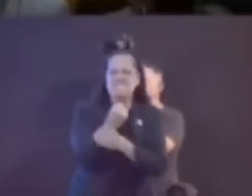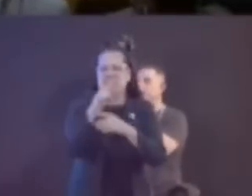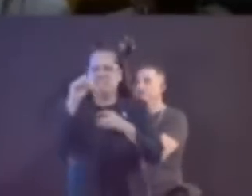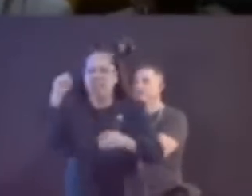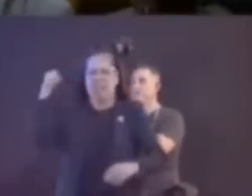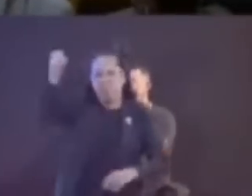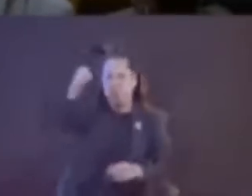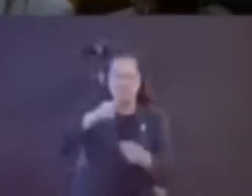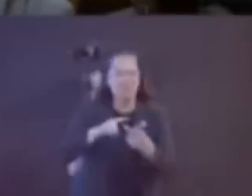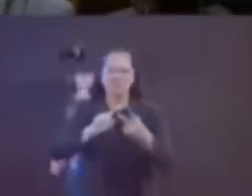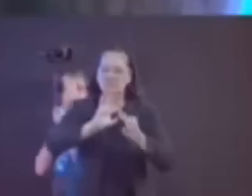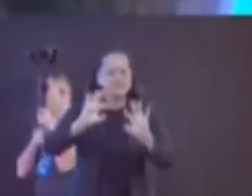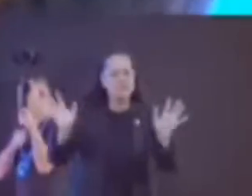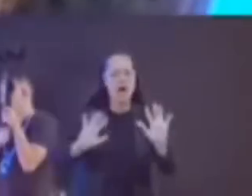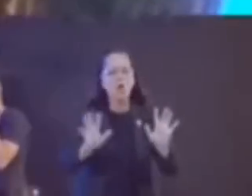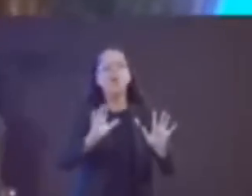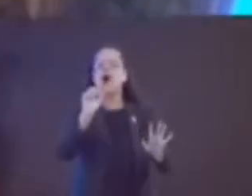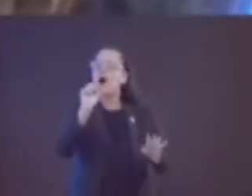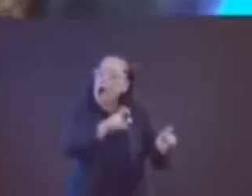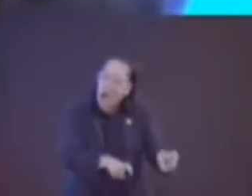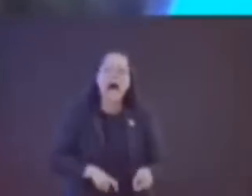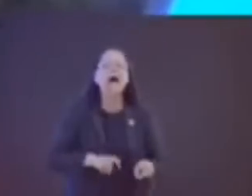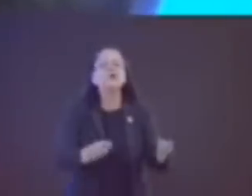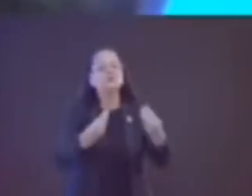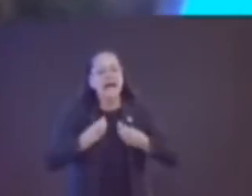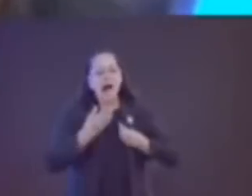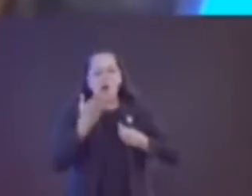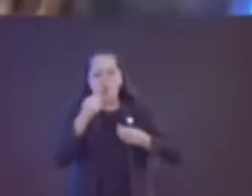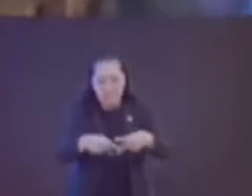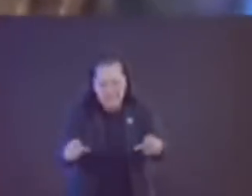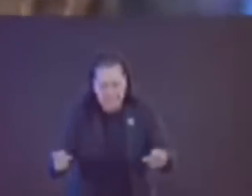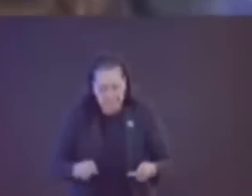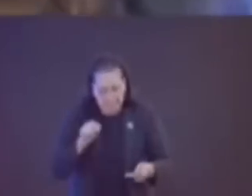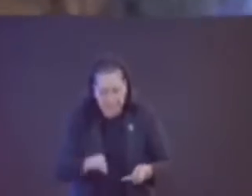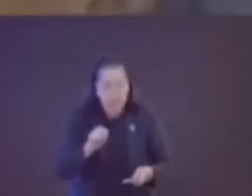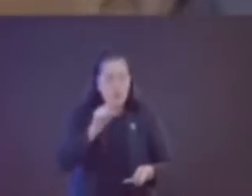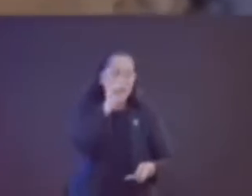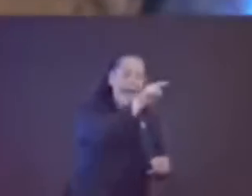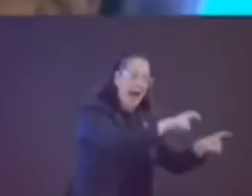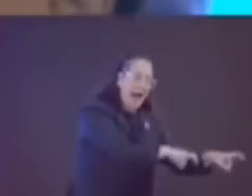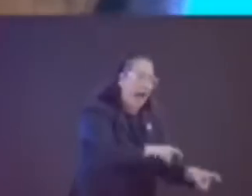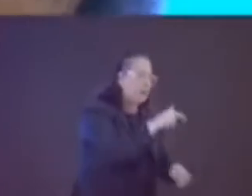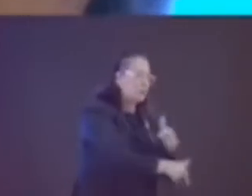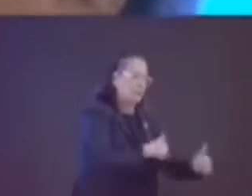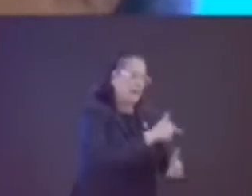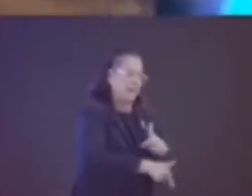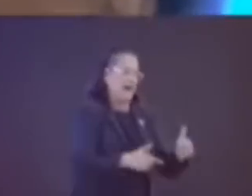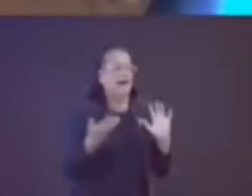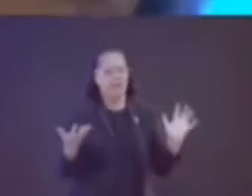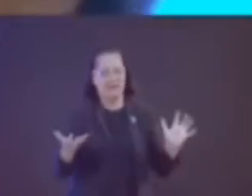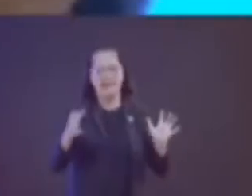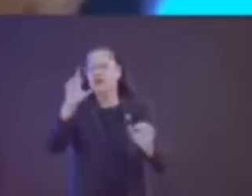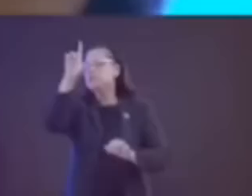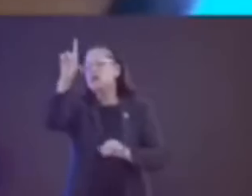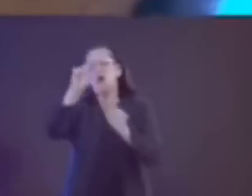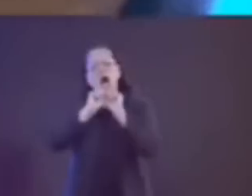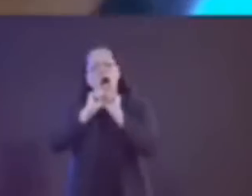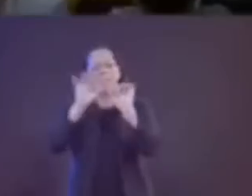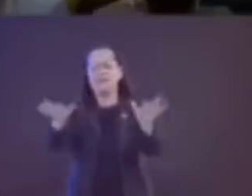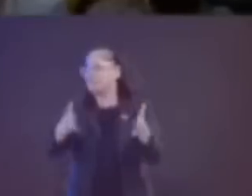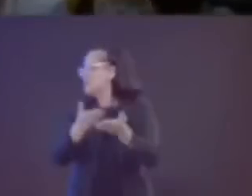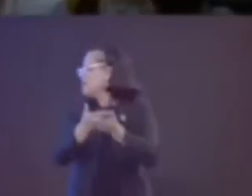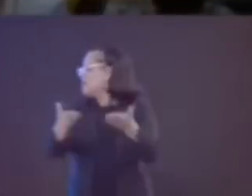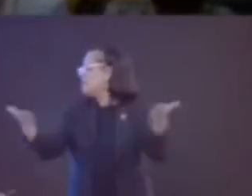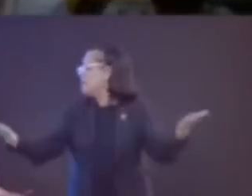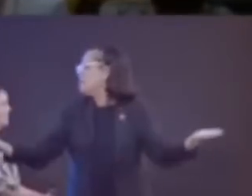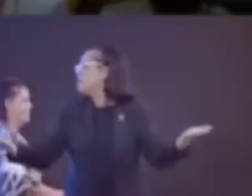agro coloca alimento nas nossas mesas e leva alimento para o mundo. Que Deus abençoe vocês,